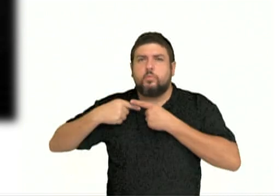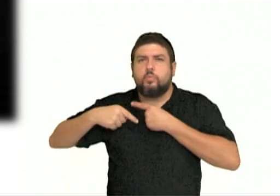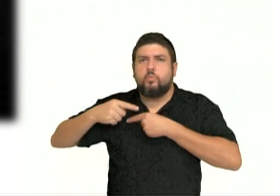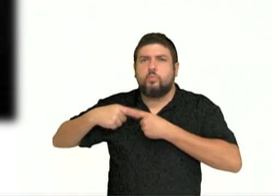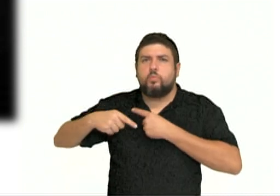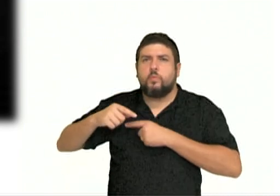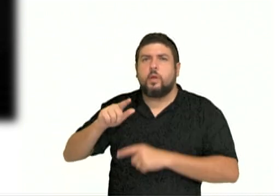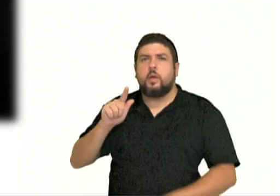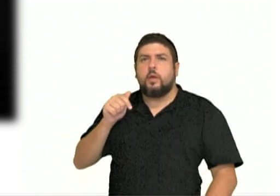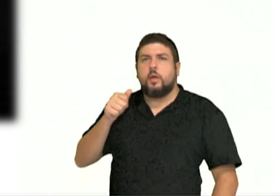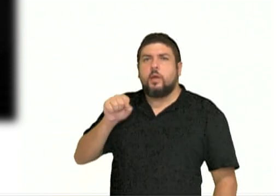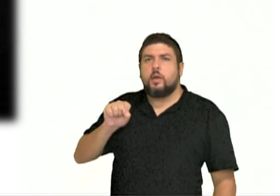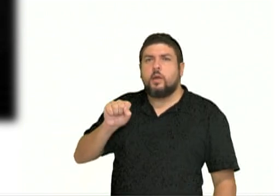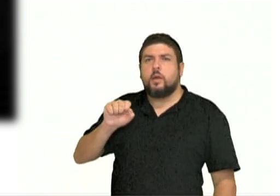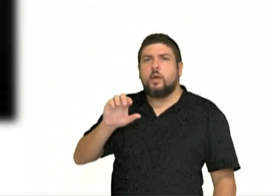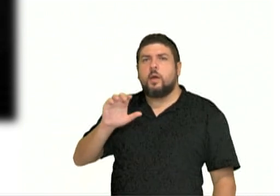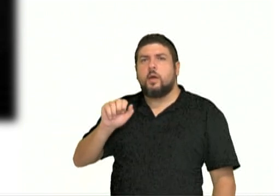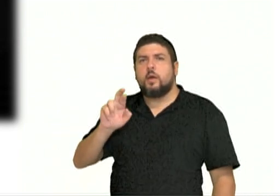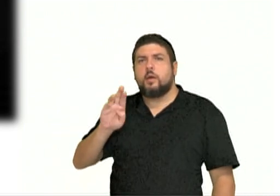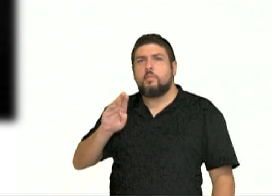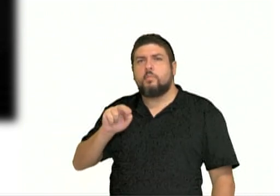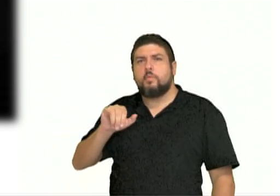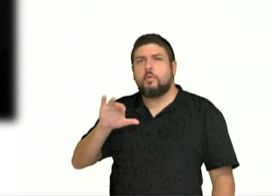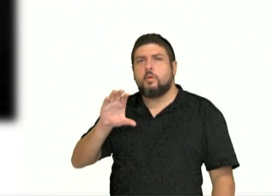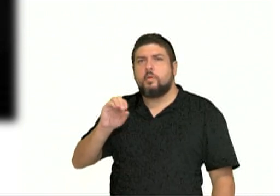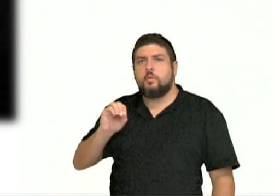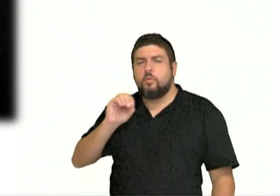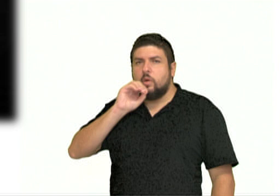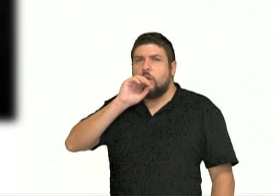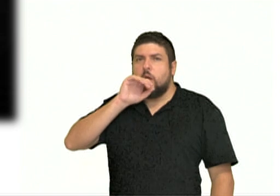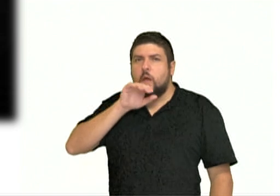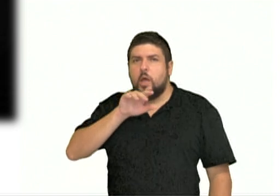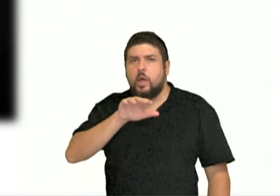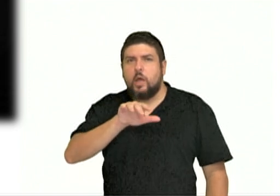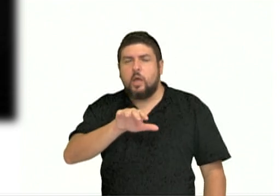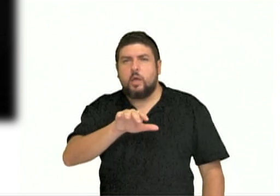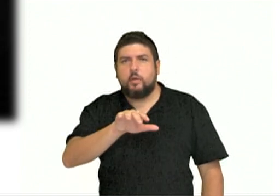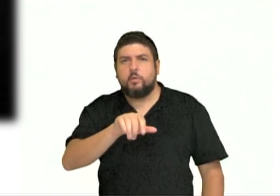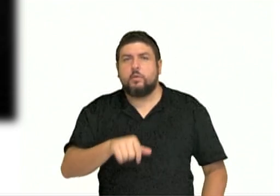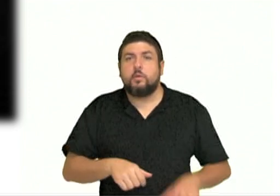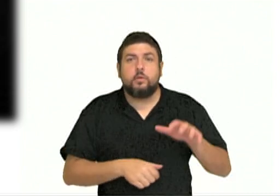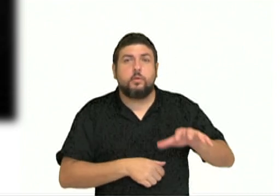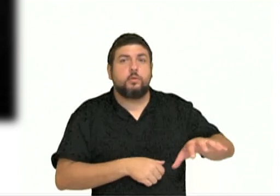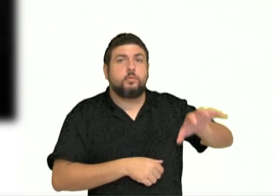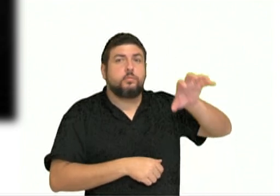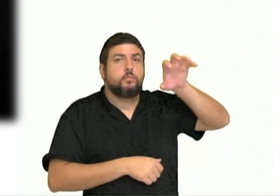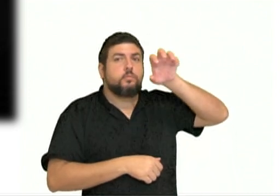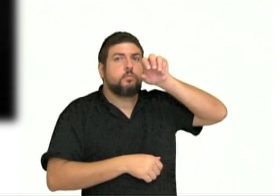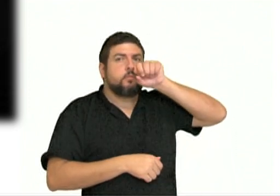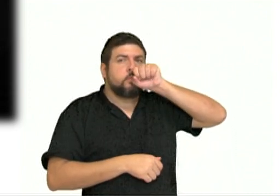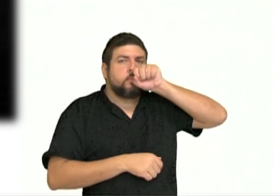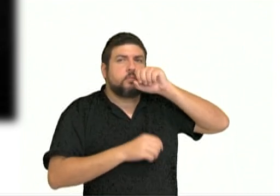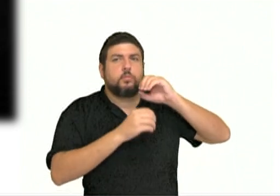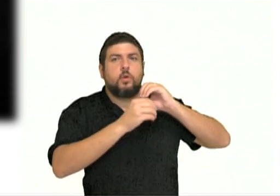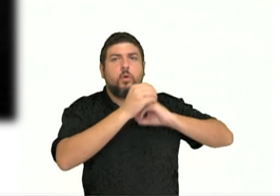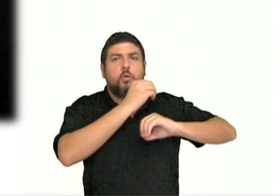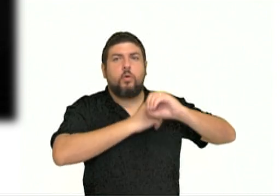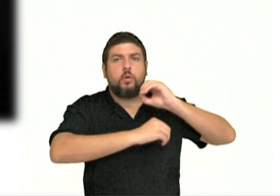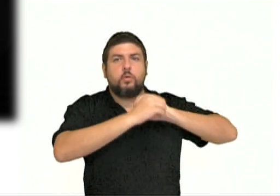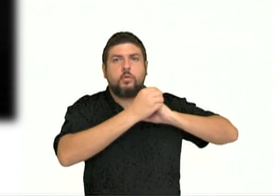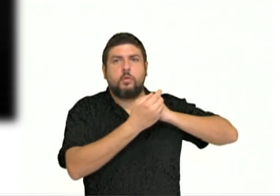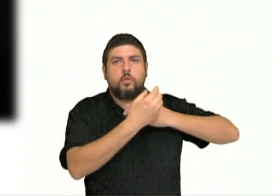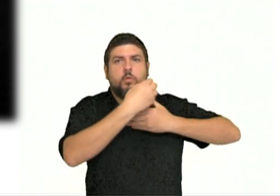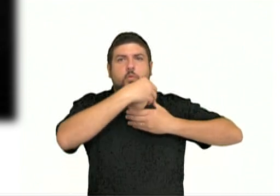gás carbônico. Então, não esquece, quando você inspira, você está mandando oxigênio